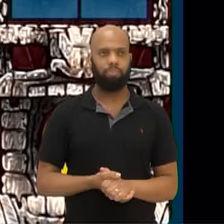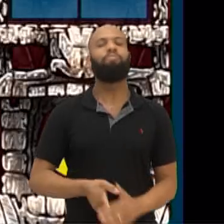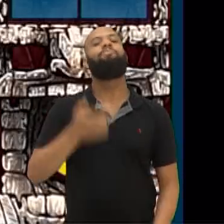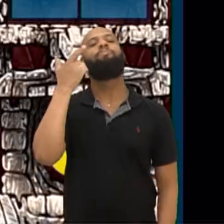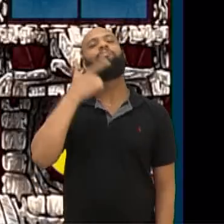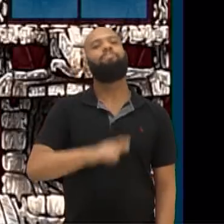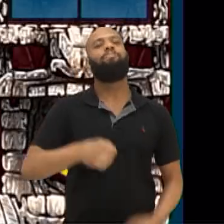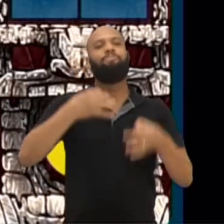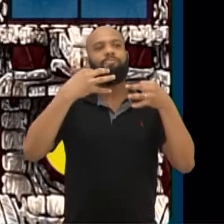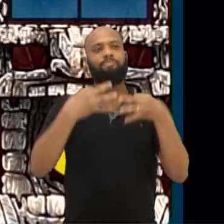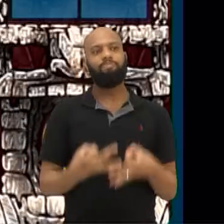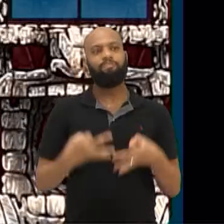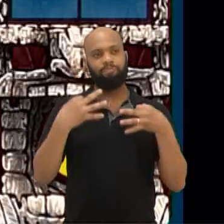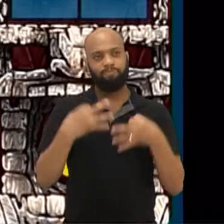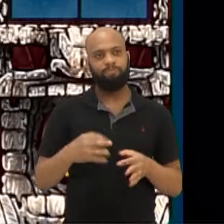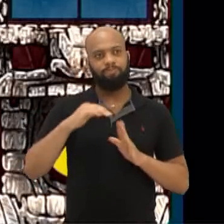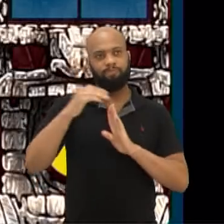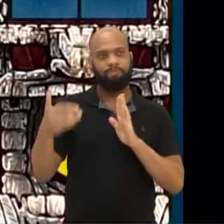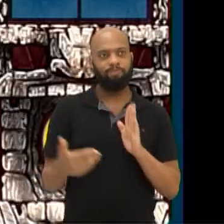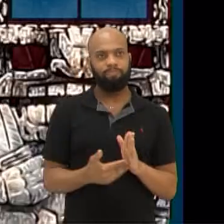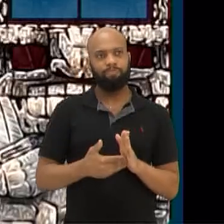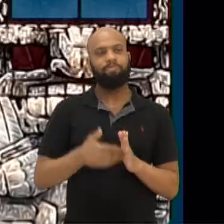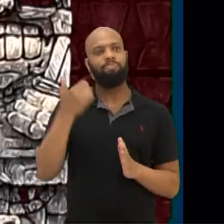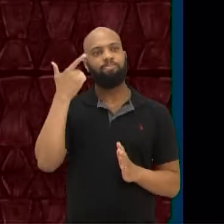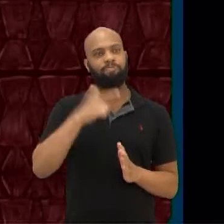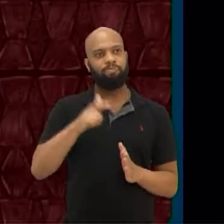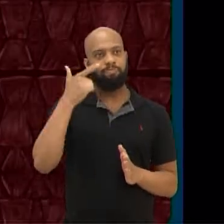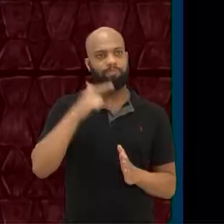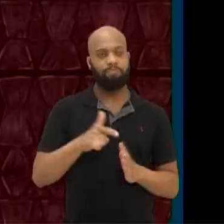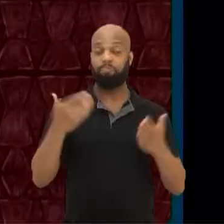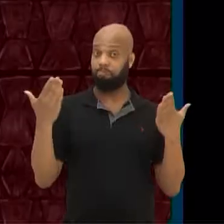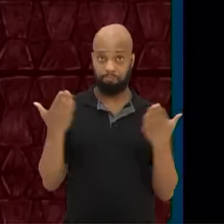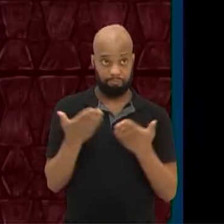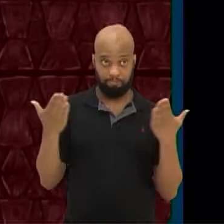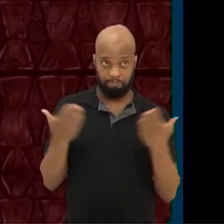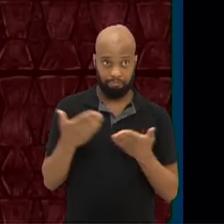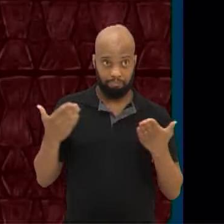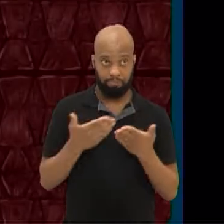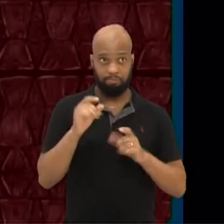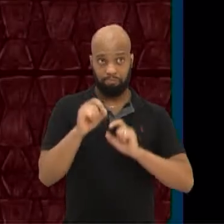Ah, consegui alcançar todas as estrelinhas e chegar até a minha relíquia.